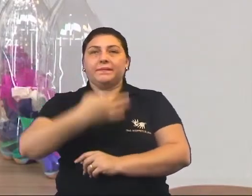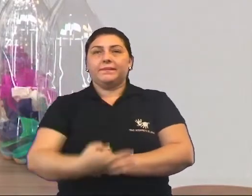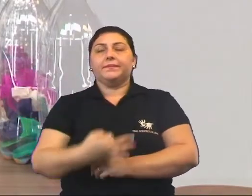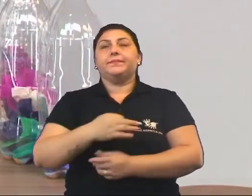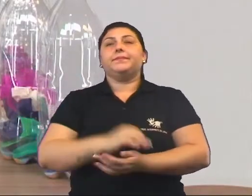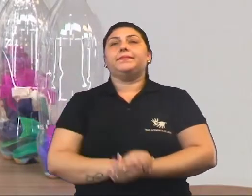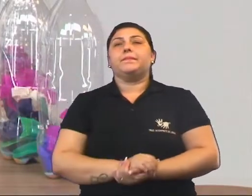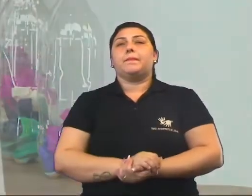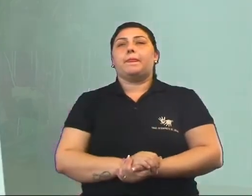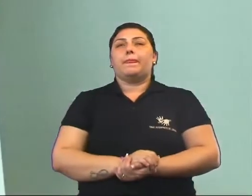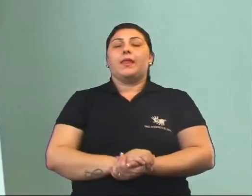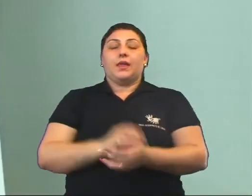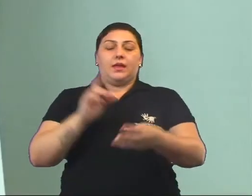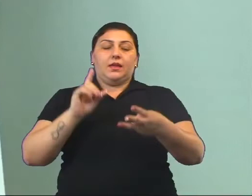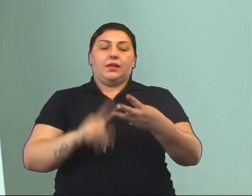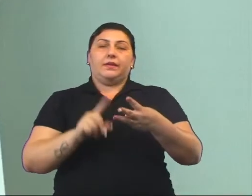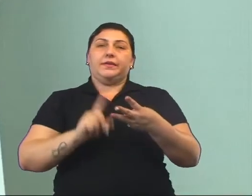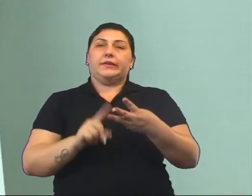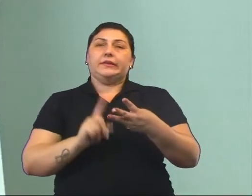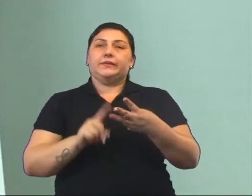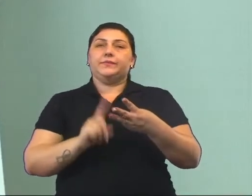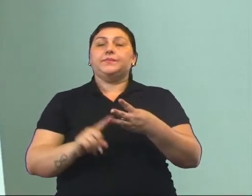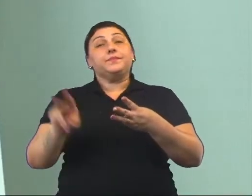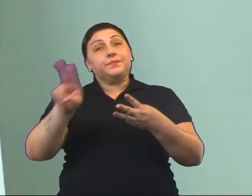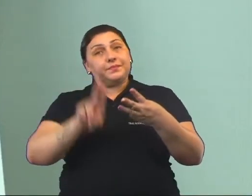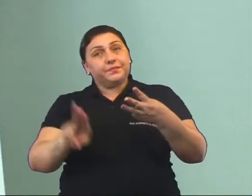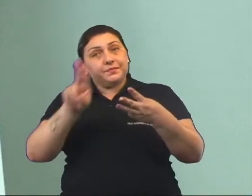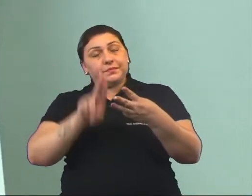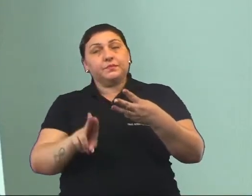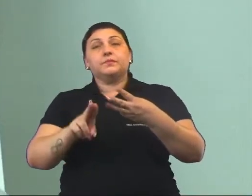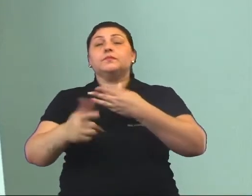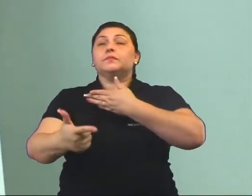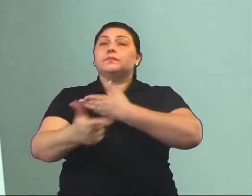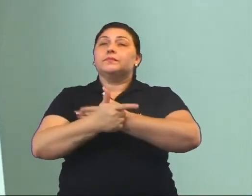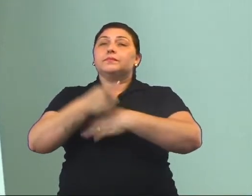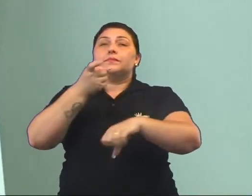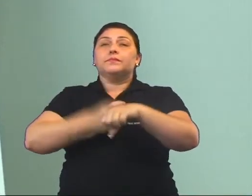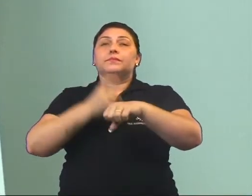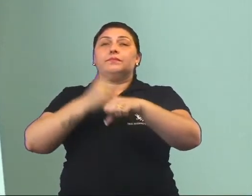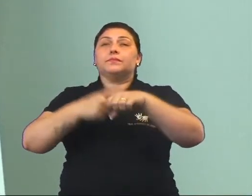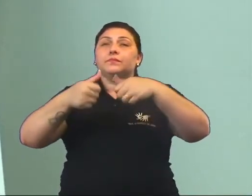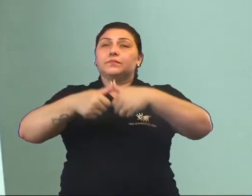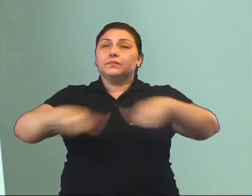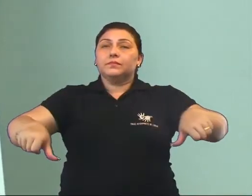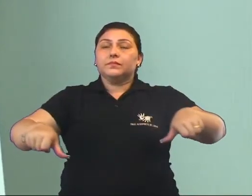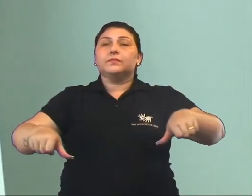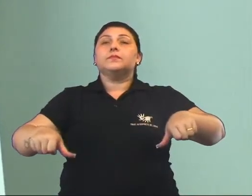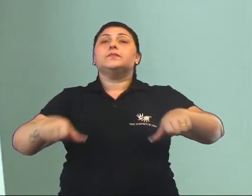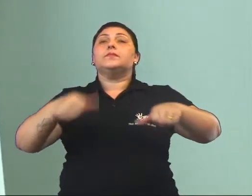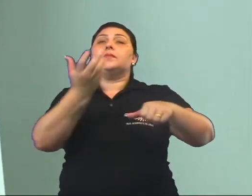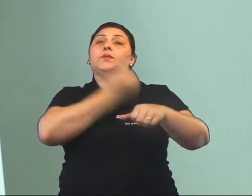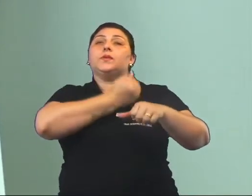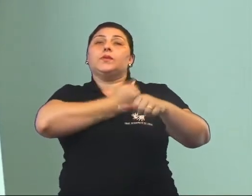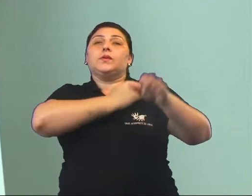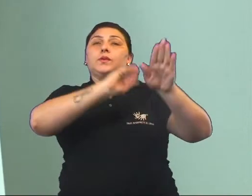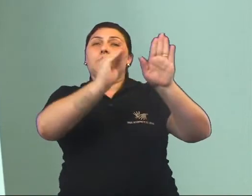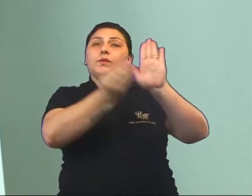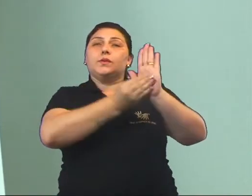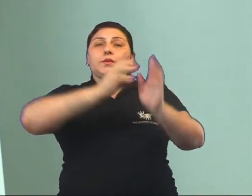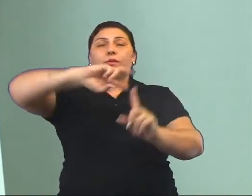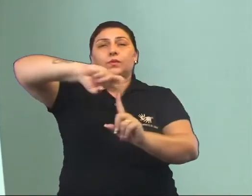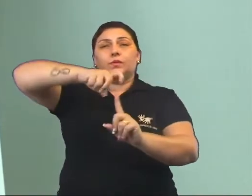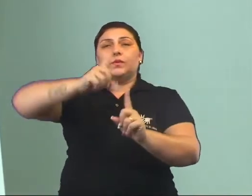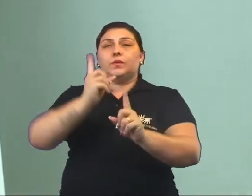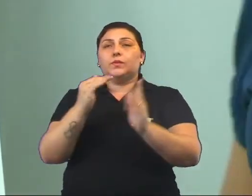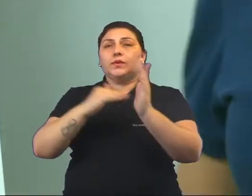certo? Terceiro passo. Utilize a cartolina e fita adesiva e numere as garrafas